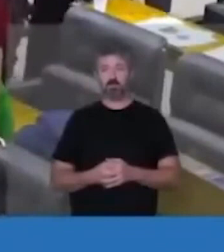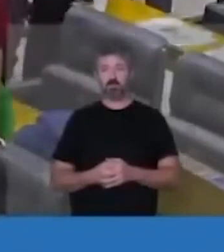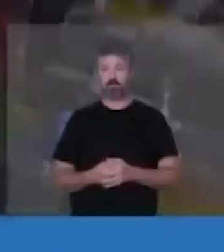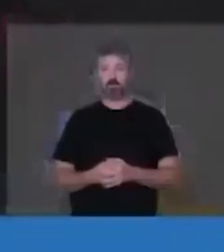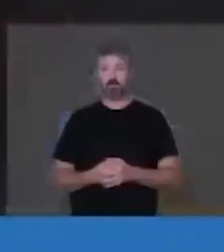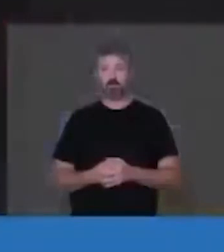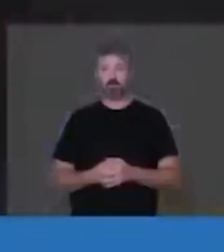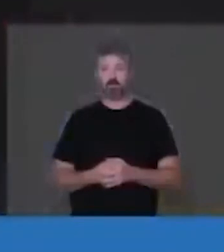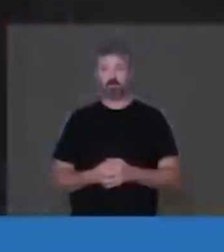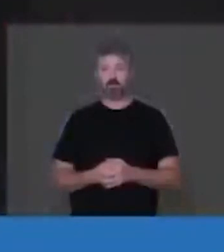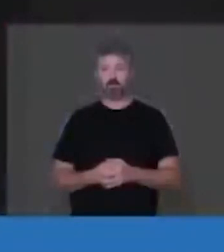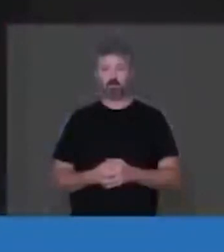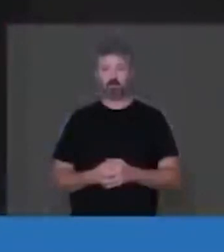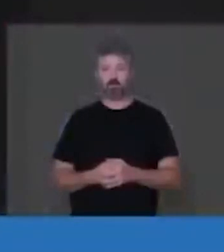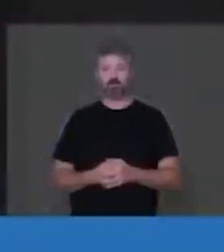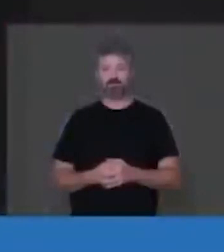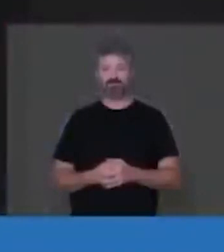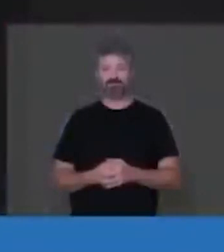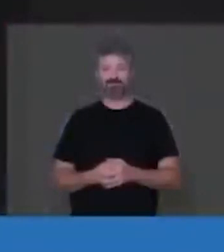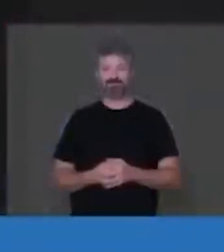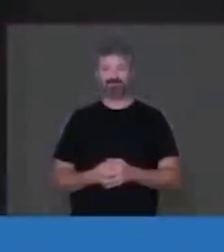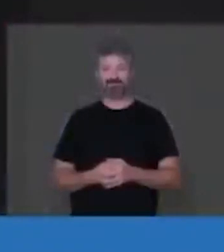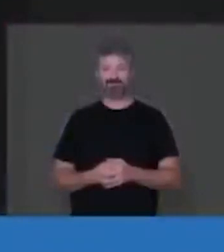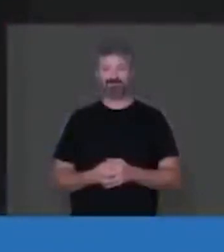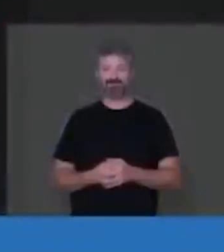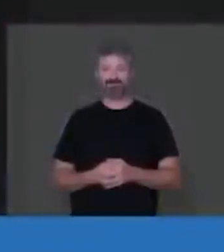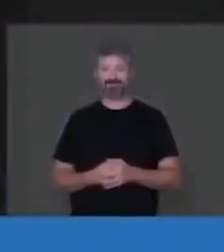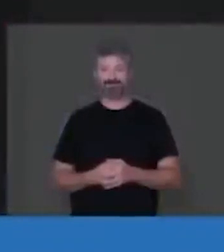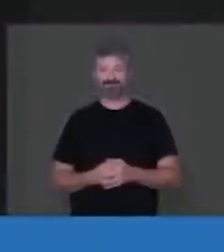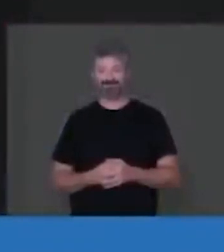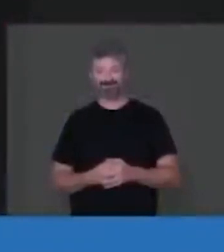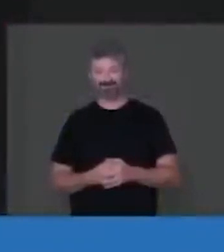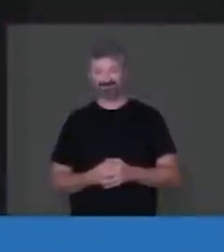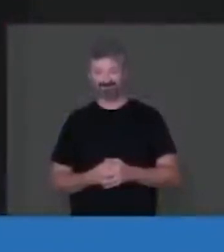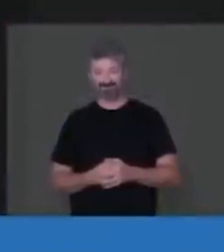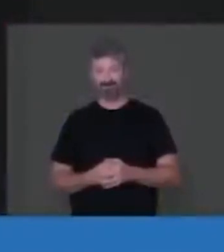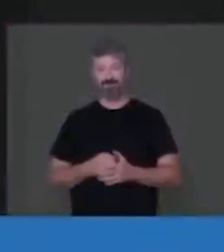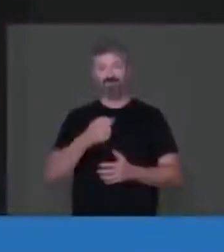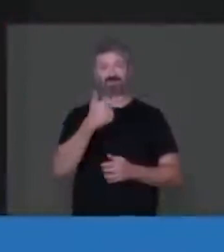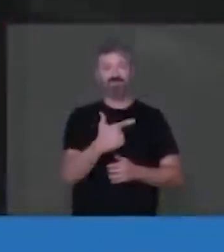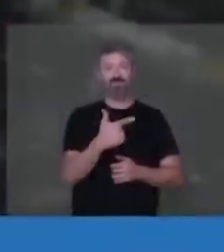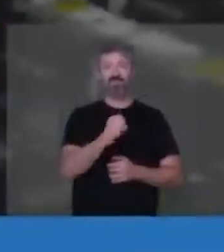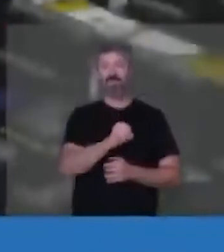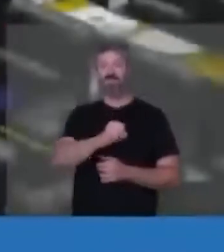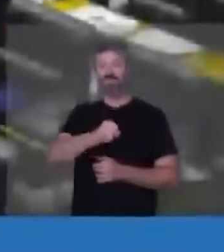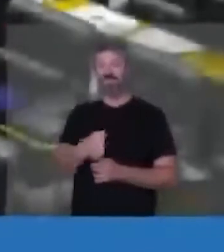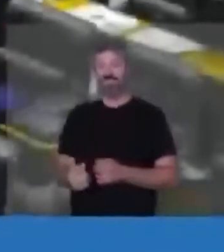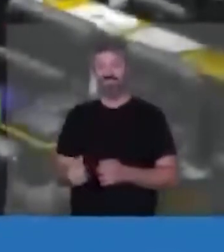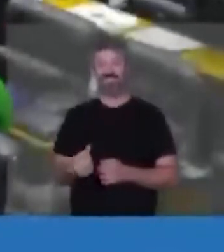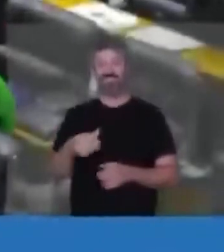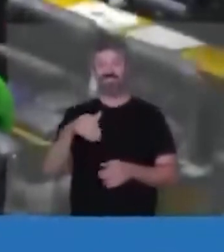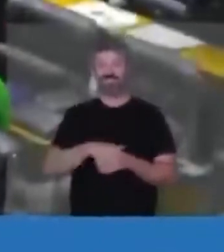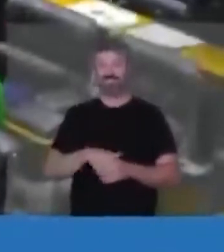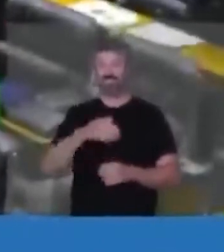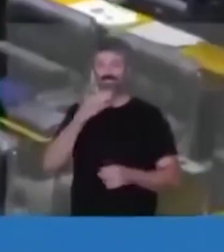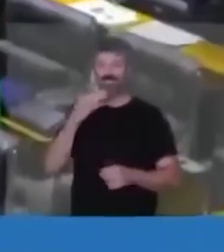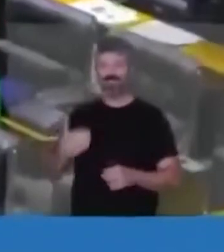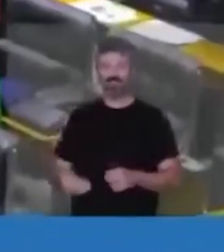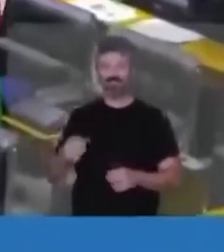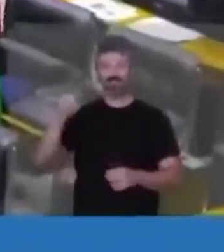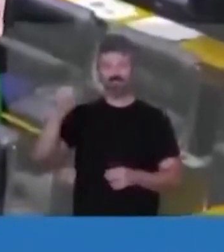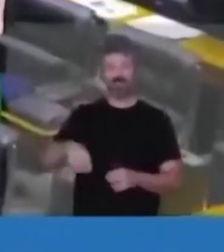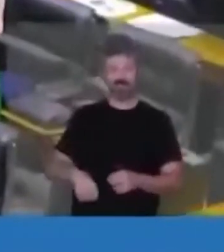da Consciência Negra. Como já foi aprovado pelo Senado em 2021, o texto segue para a sanção presidencial. Na